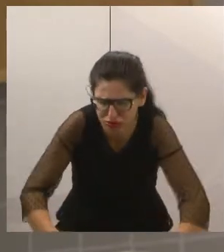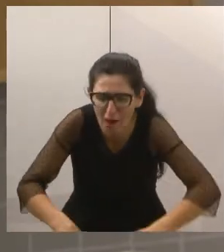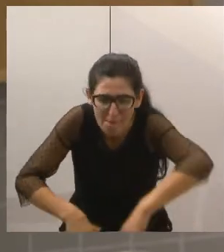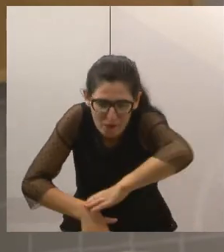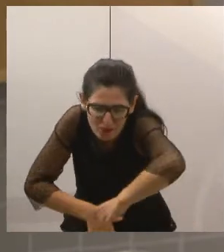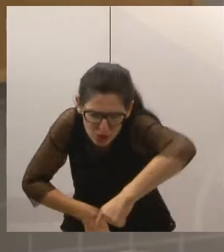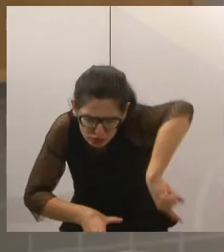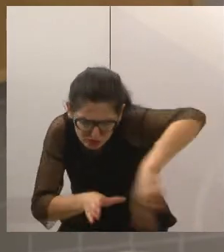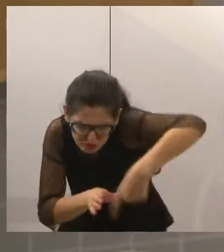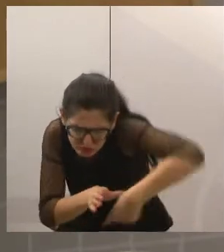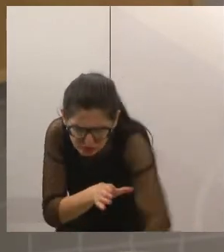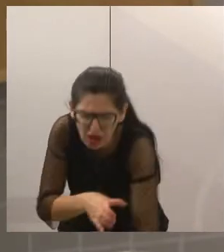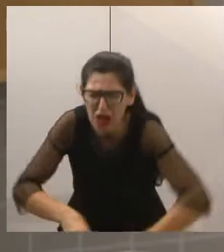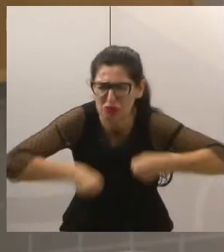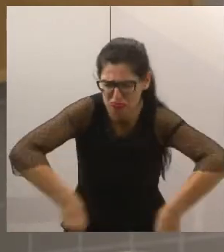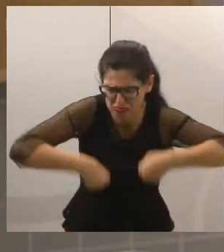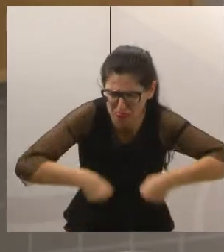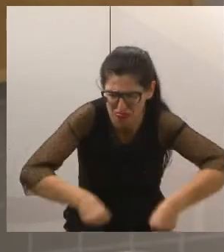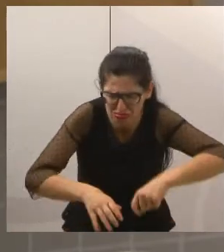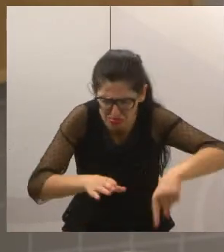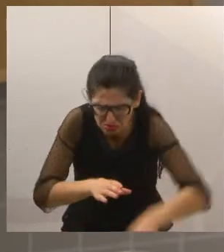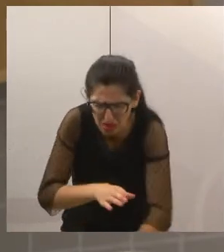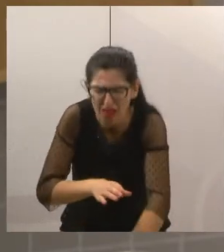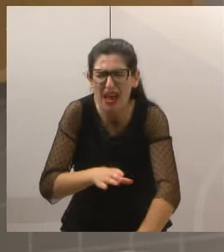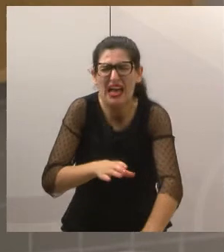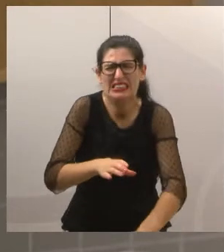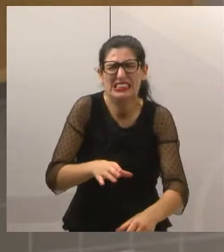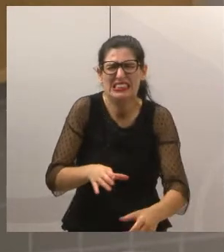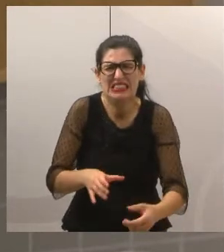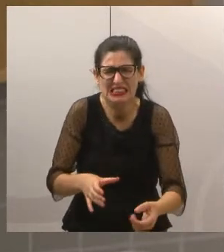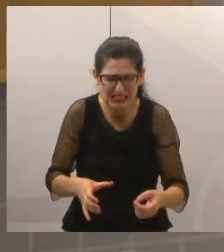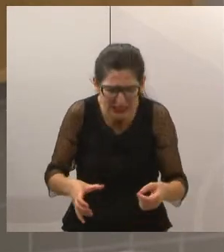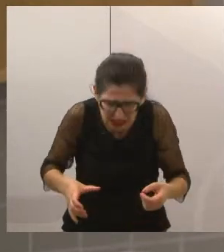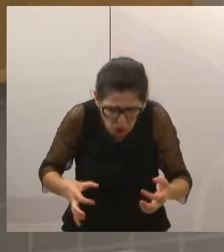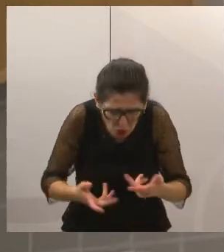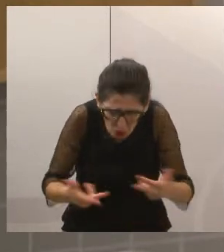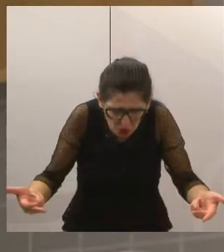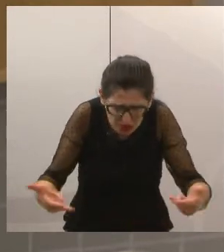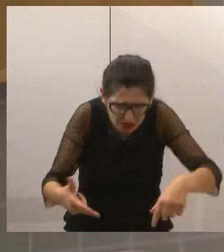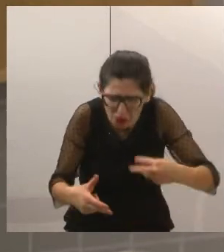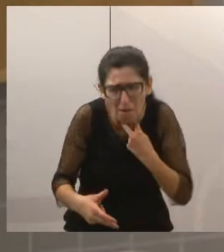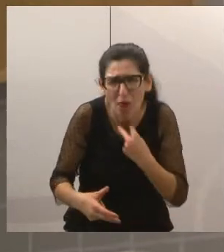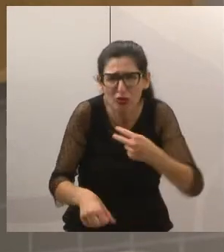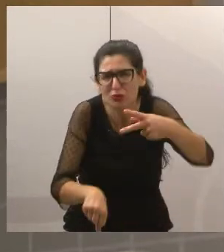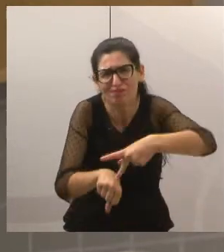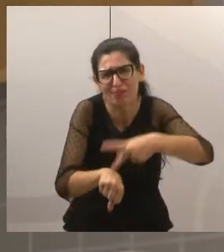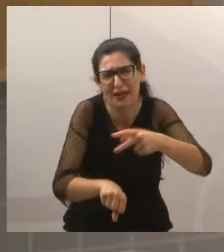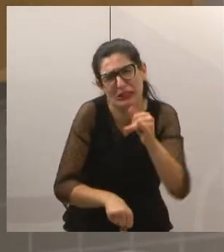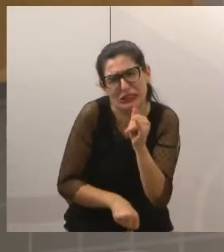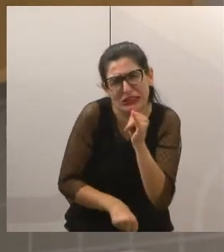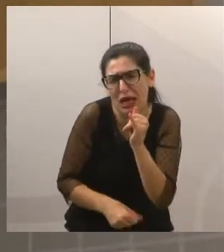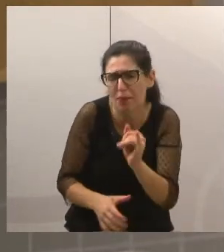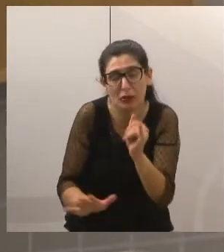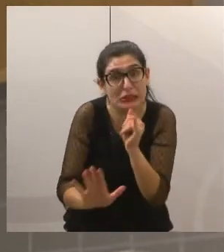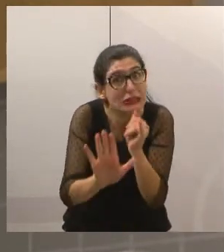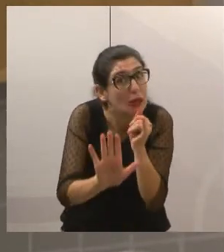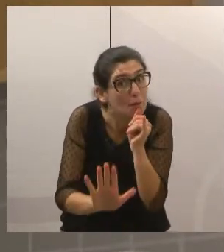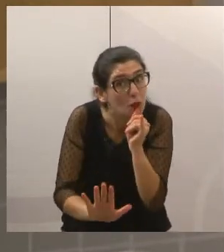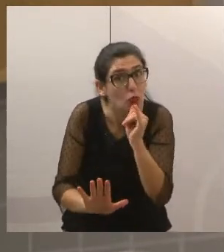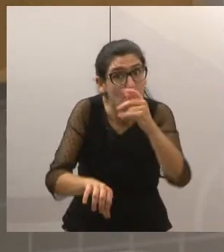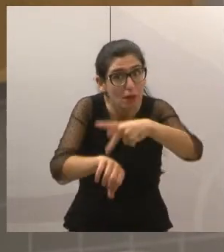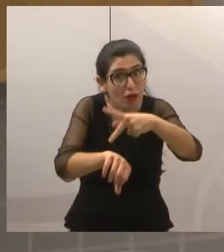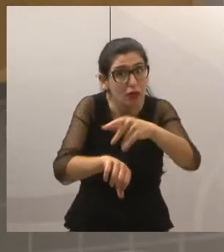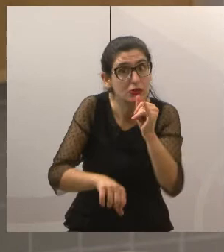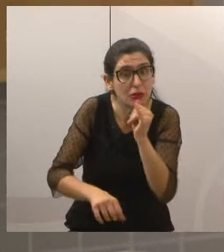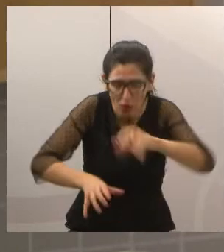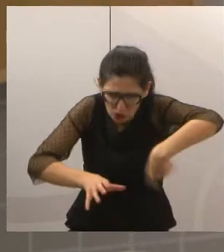resíduo de povoamentos antigos, tem que ter alguém do IFAM ali. Então, essas obras, ela tem uma